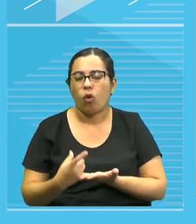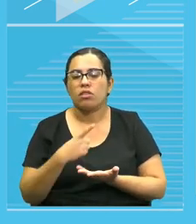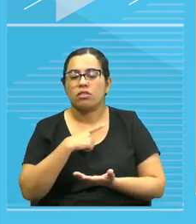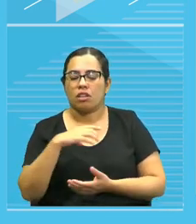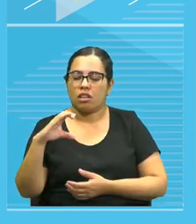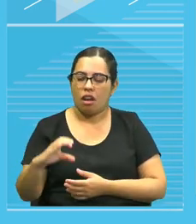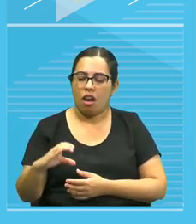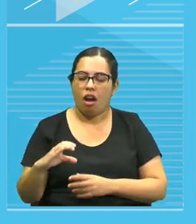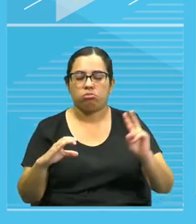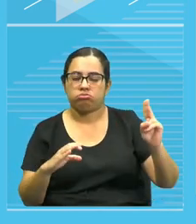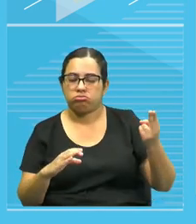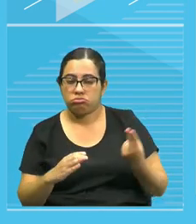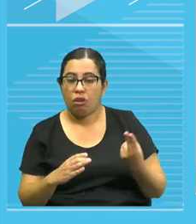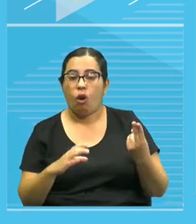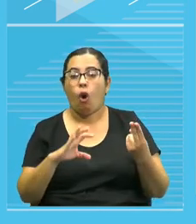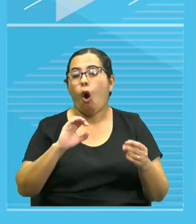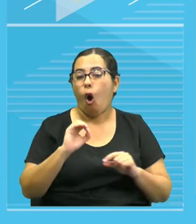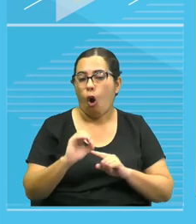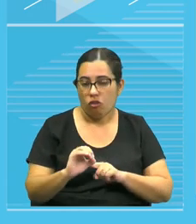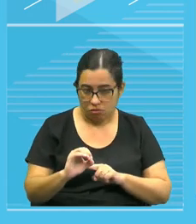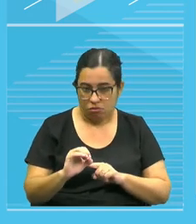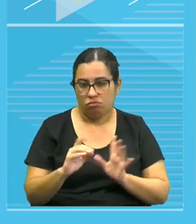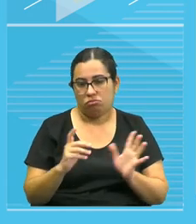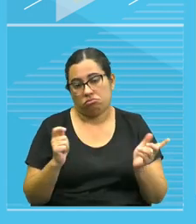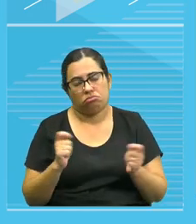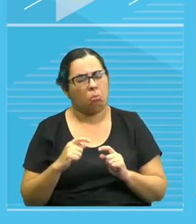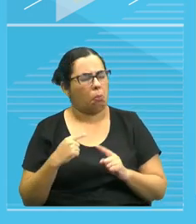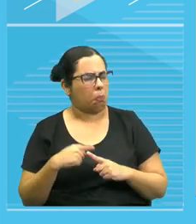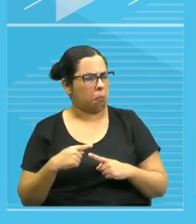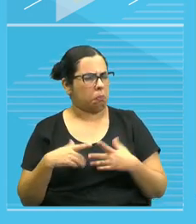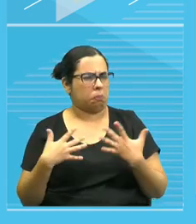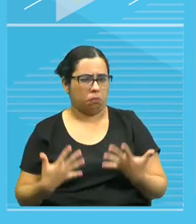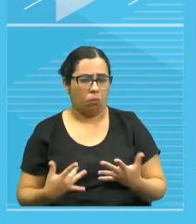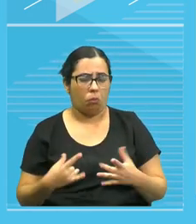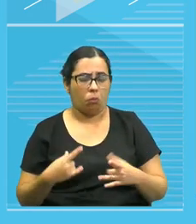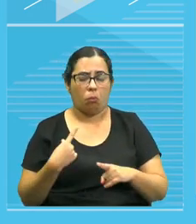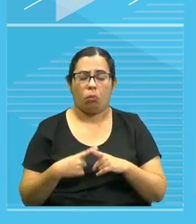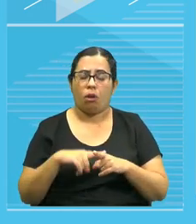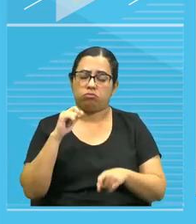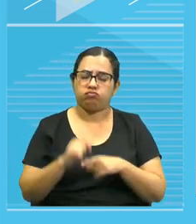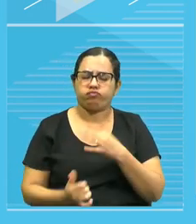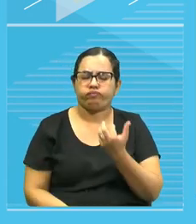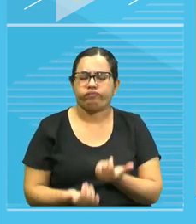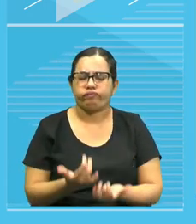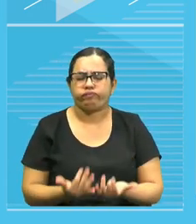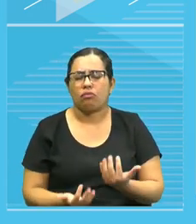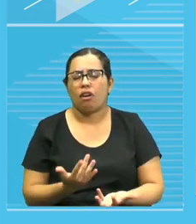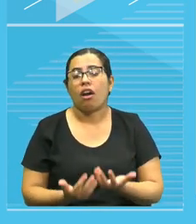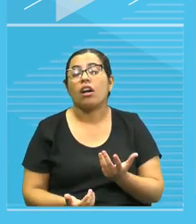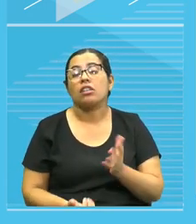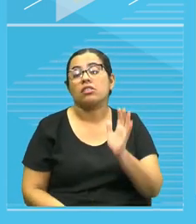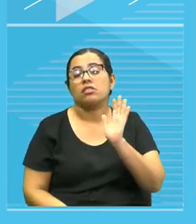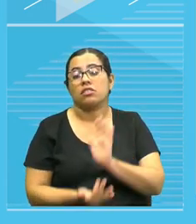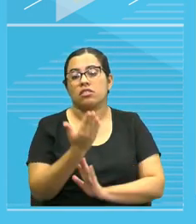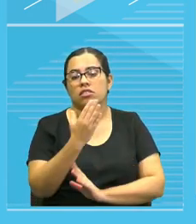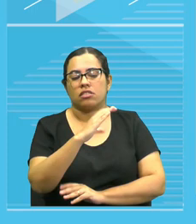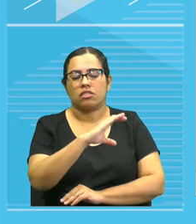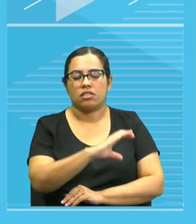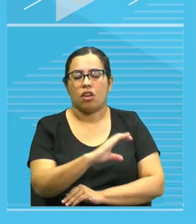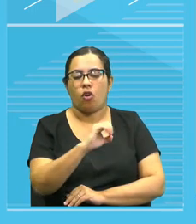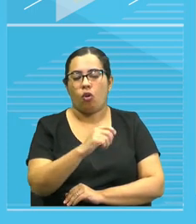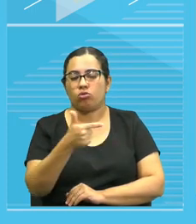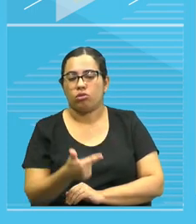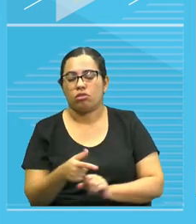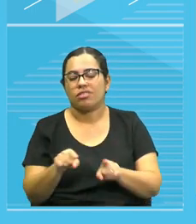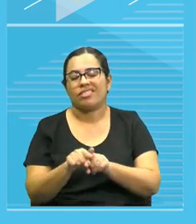carbono hidrogênio e oxigênio por quê porque a combustão desse material sempre forma CO2 e água